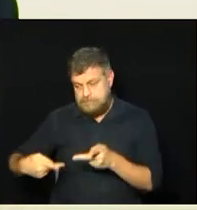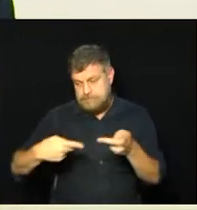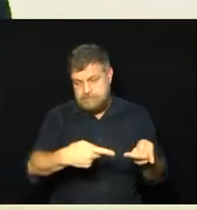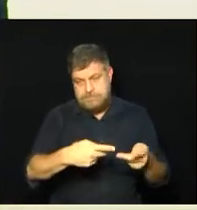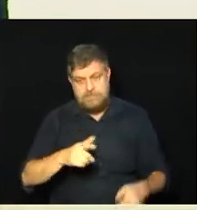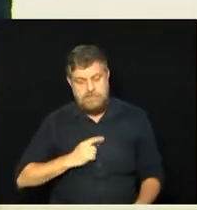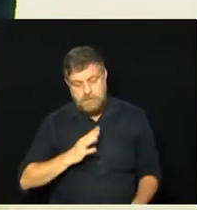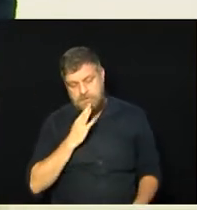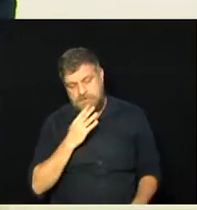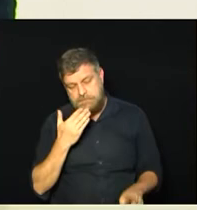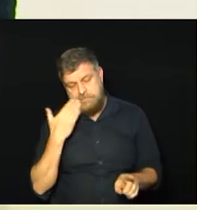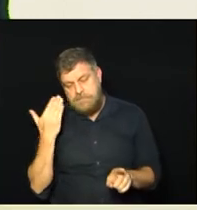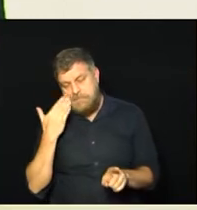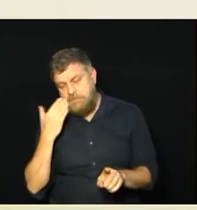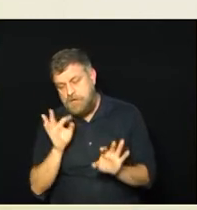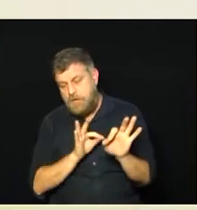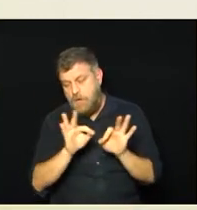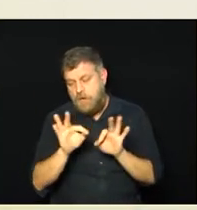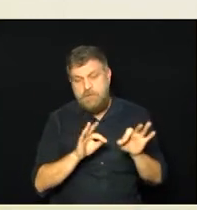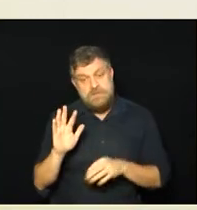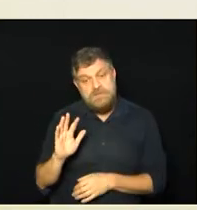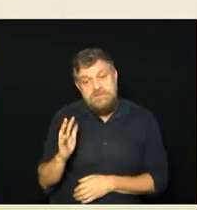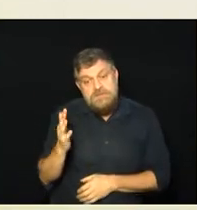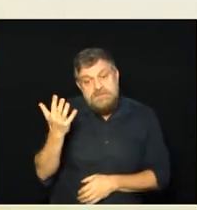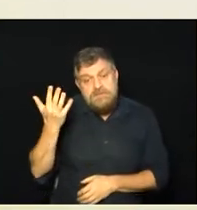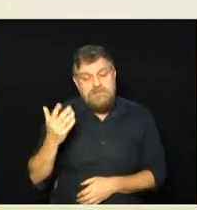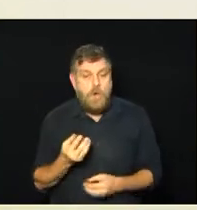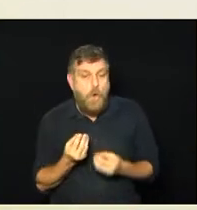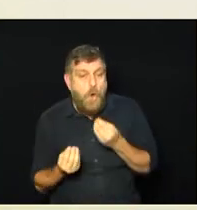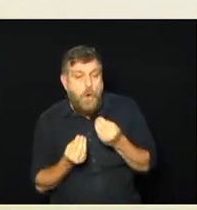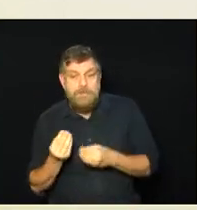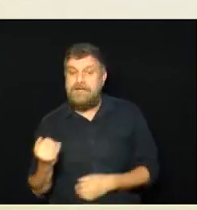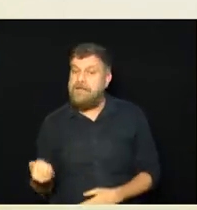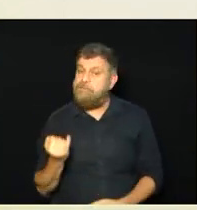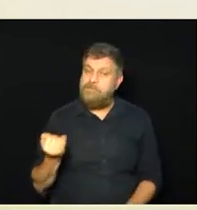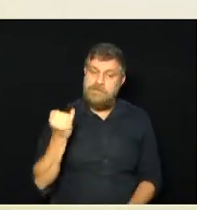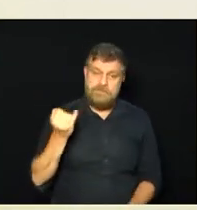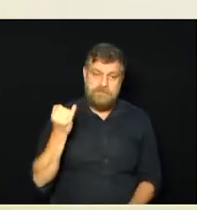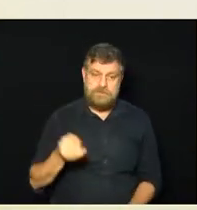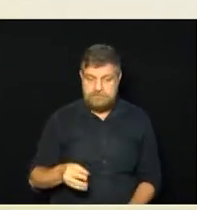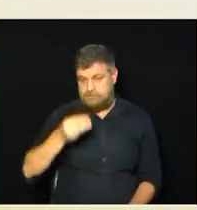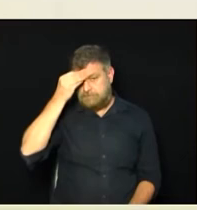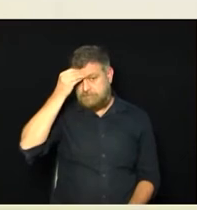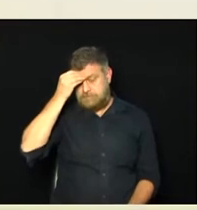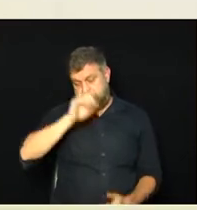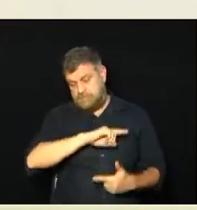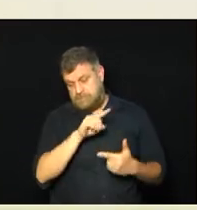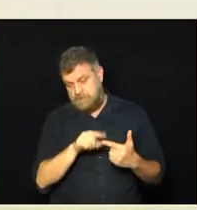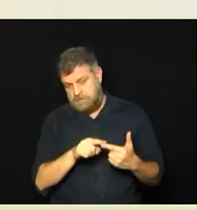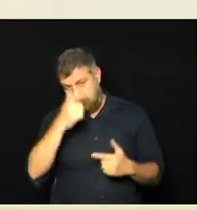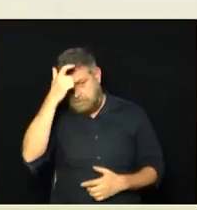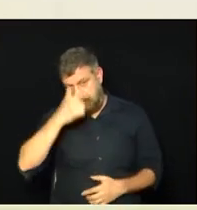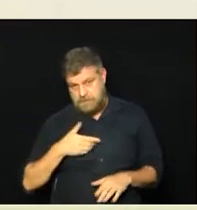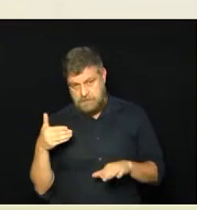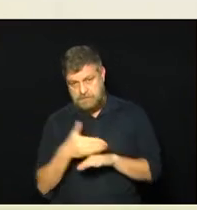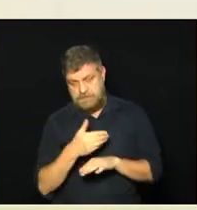visitar, vendo quais são os projetos que são desenvolvidos, enfim, é de extrema importância, né? Segundo é que eu faço parte